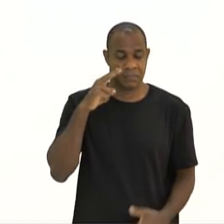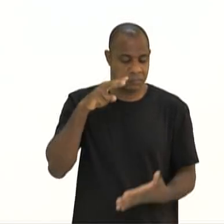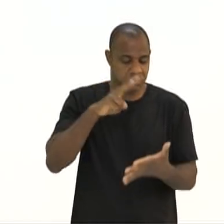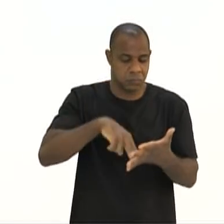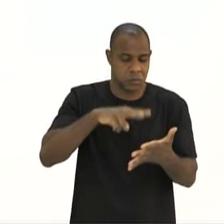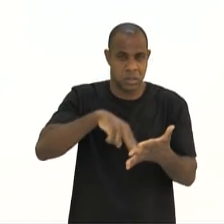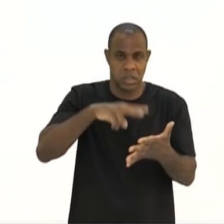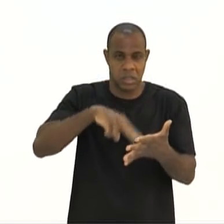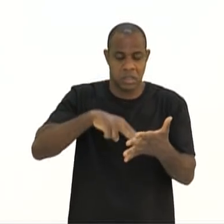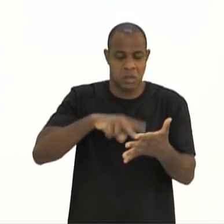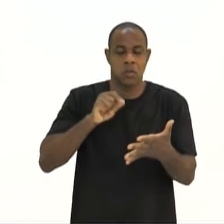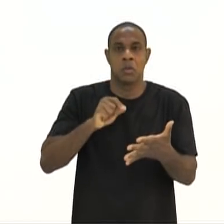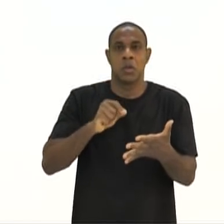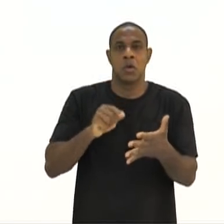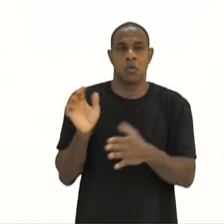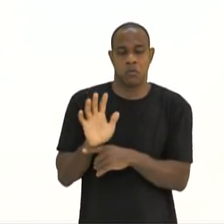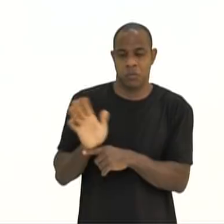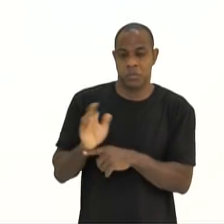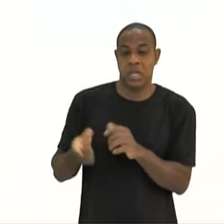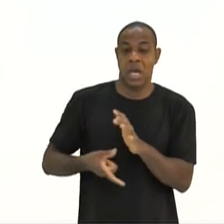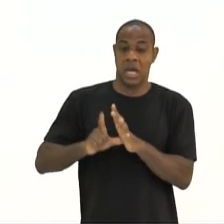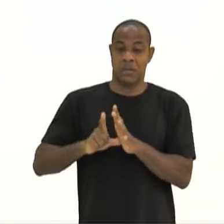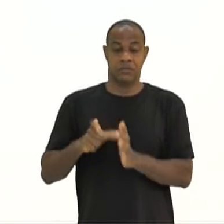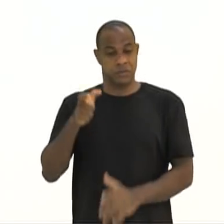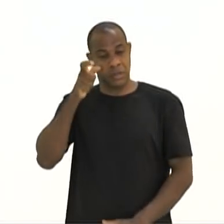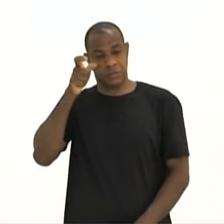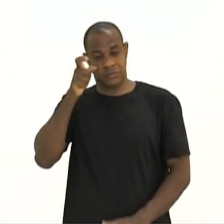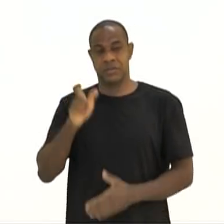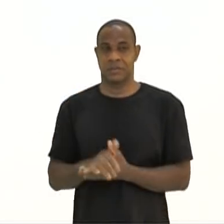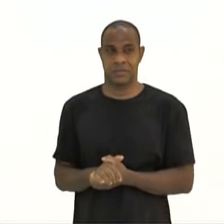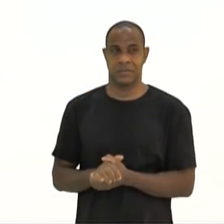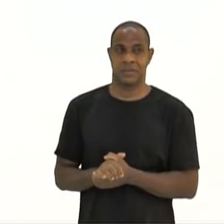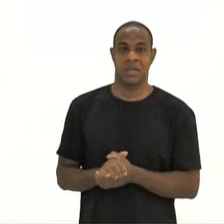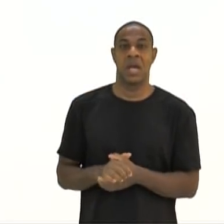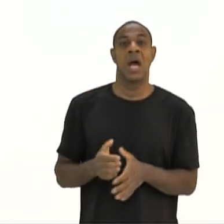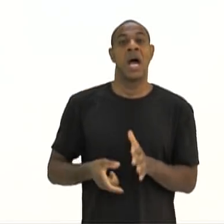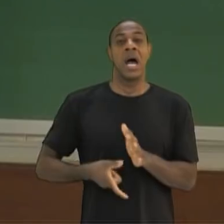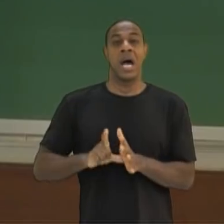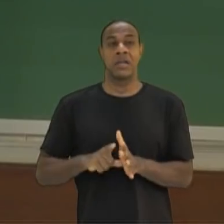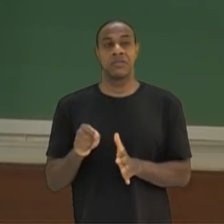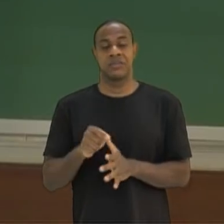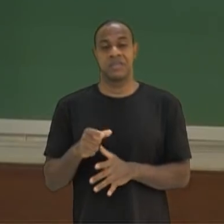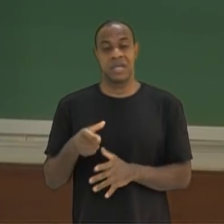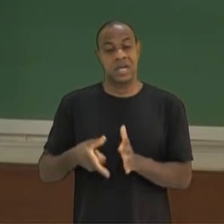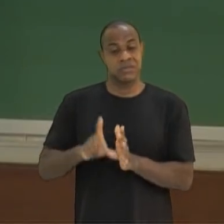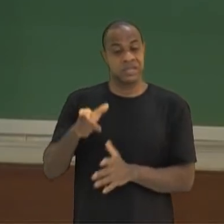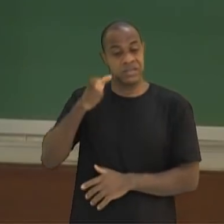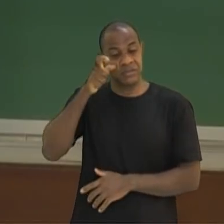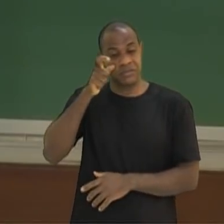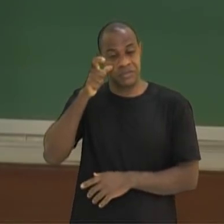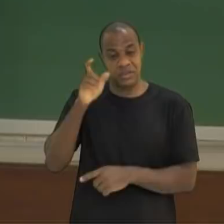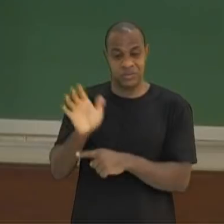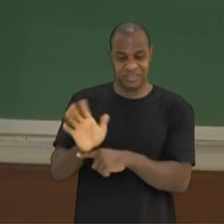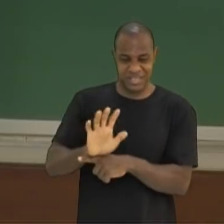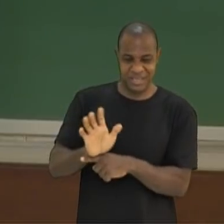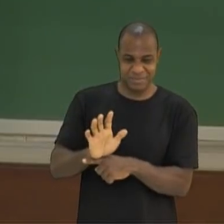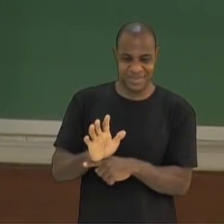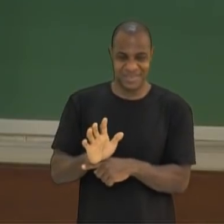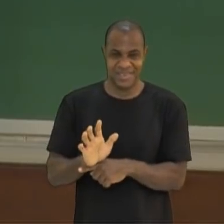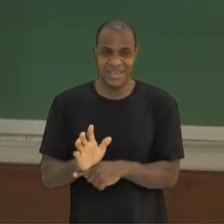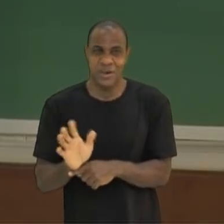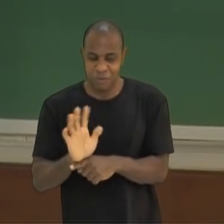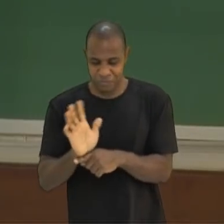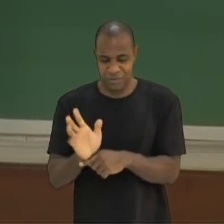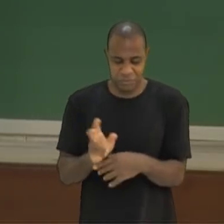sobre um filme antes de assisti-lo? E aí, antes de assistir a um filme, vocês será que dão uma lidinha lá,